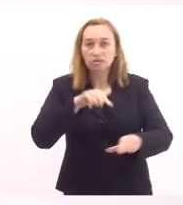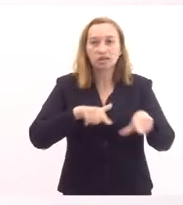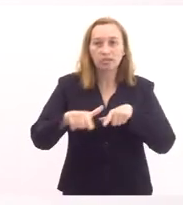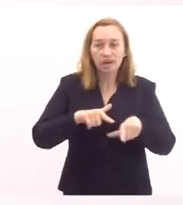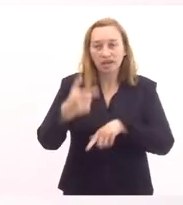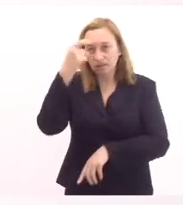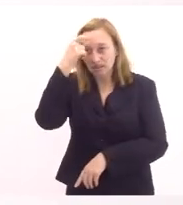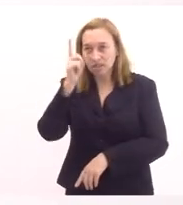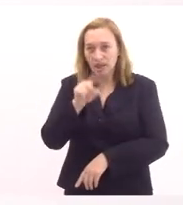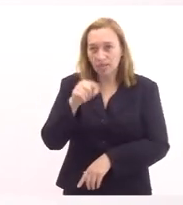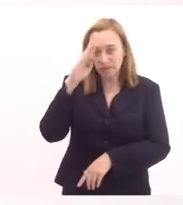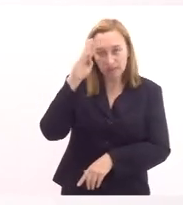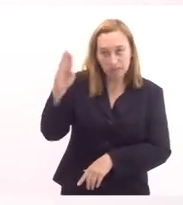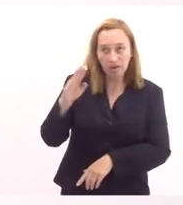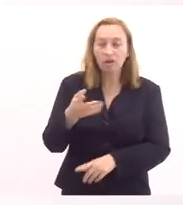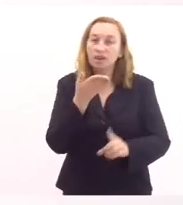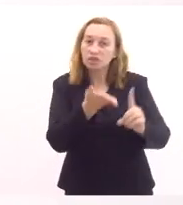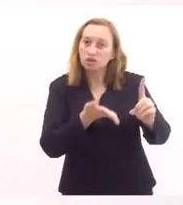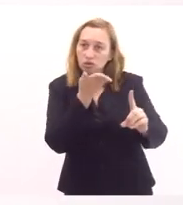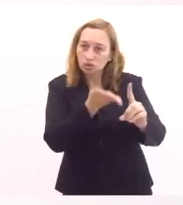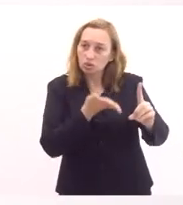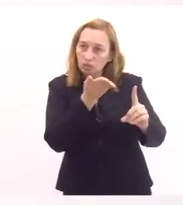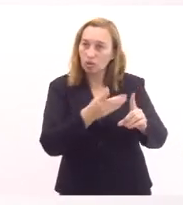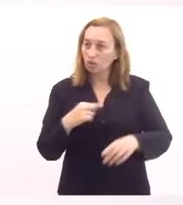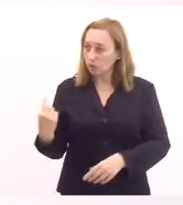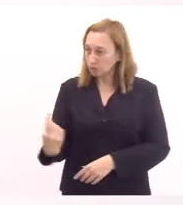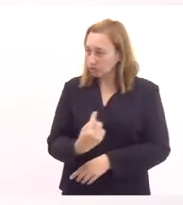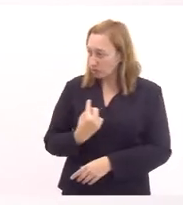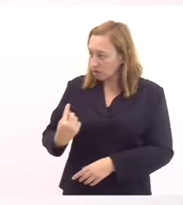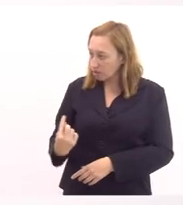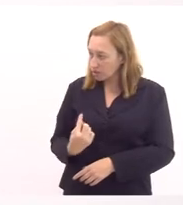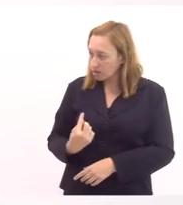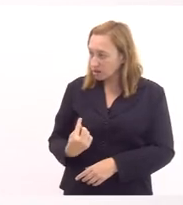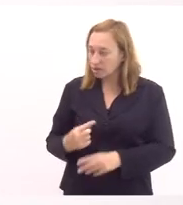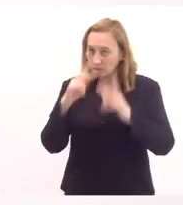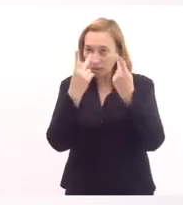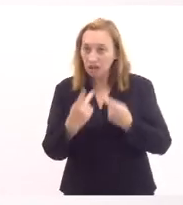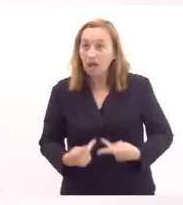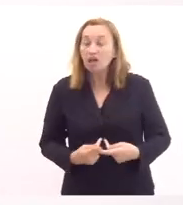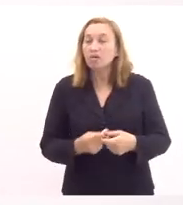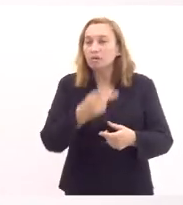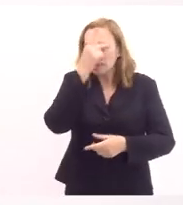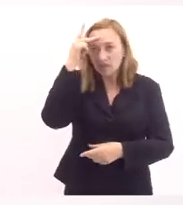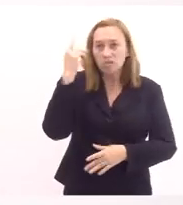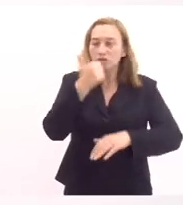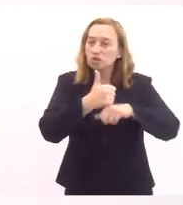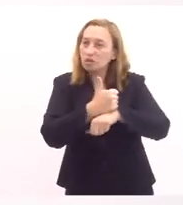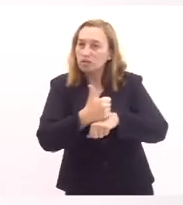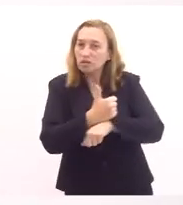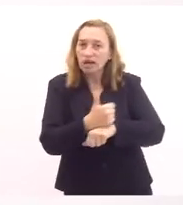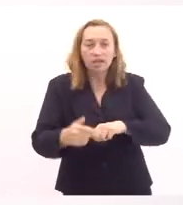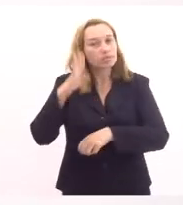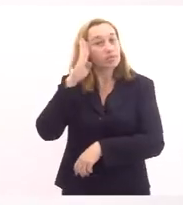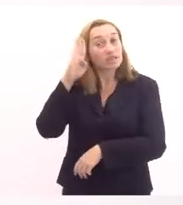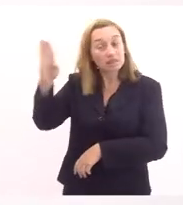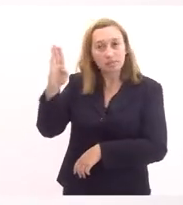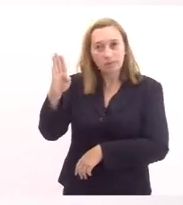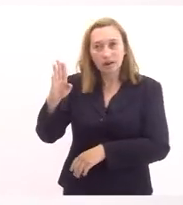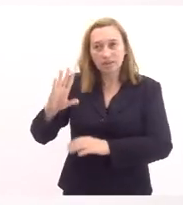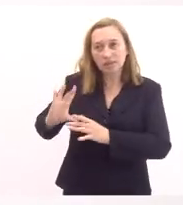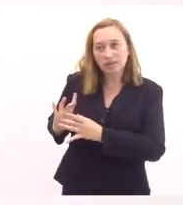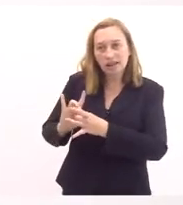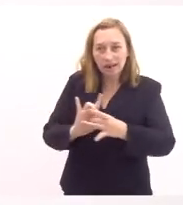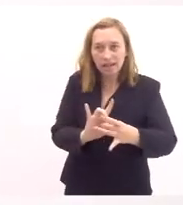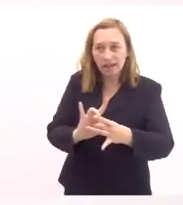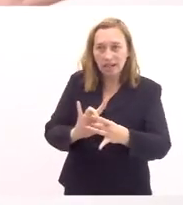conscientização é fundamental e as Douglas como a gente já humanização são pessoas profissionais fundamentais nesse nessa